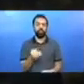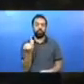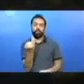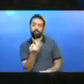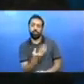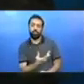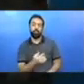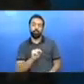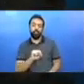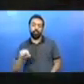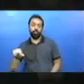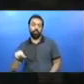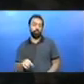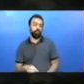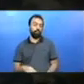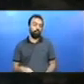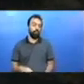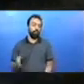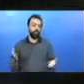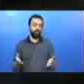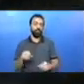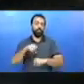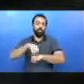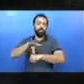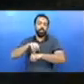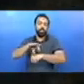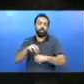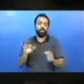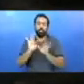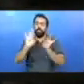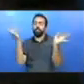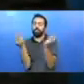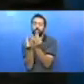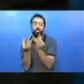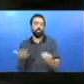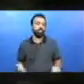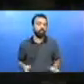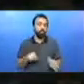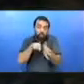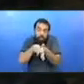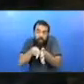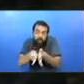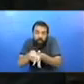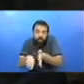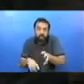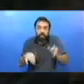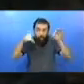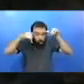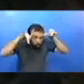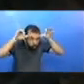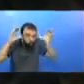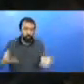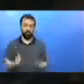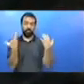para a sua professora, tá bem? E vamos agora para as dicas para a família. Vejam, pesquisem mais sobre a festa do boi. Vejam a festa